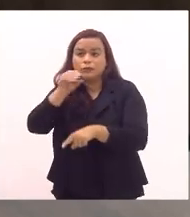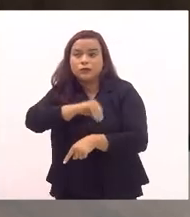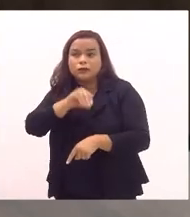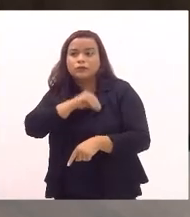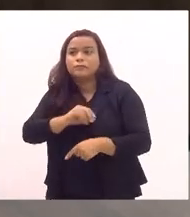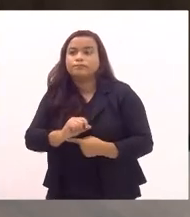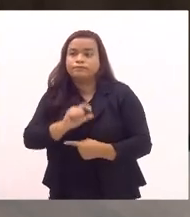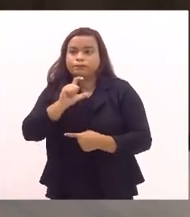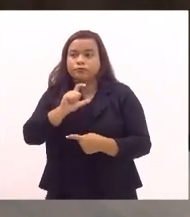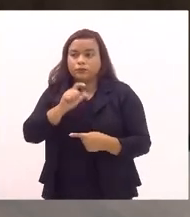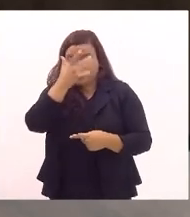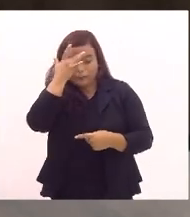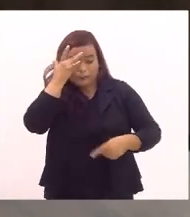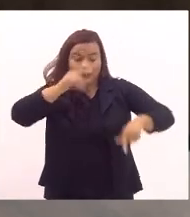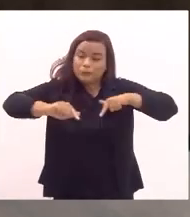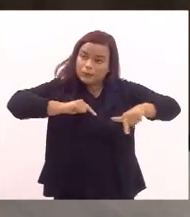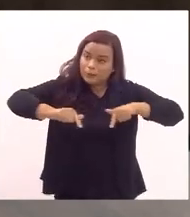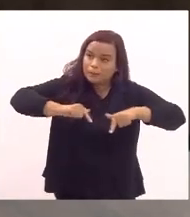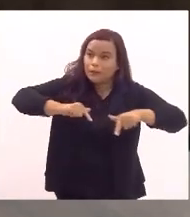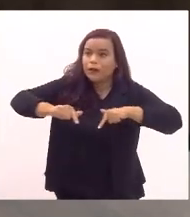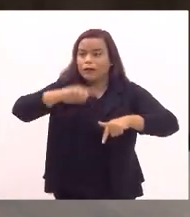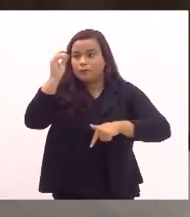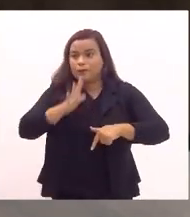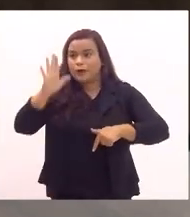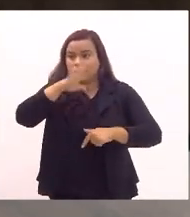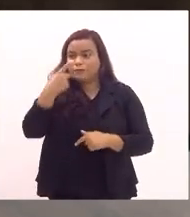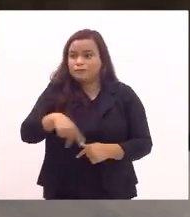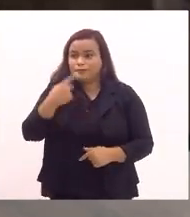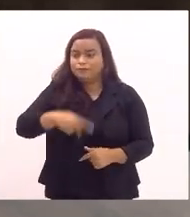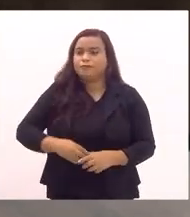renda para o trabalhador brasileiro